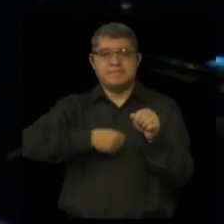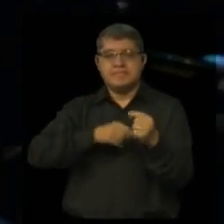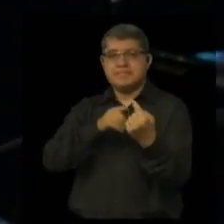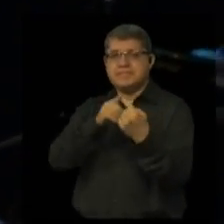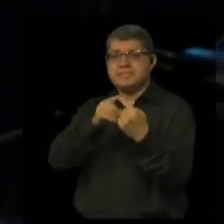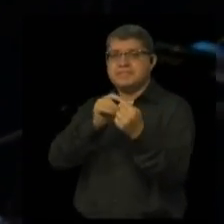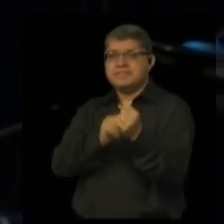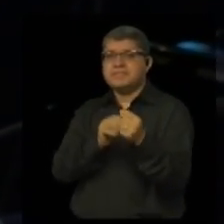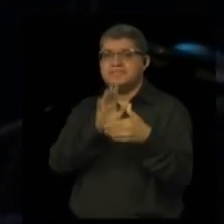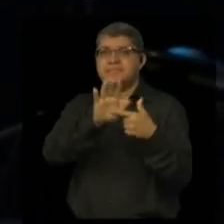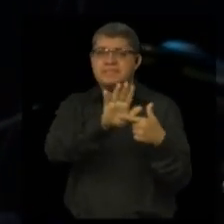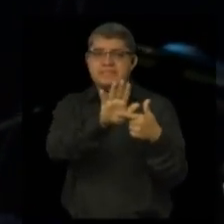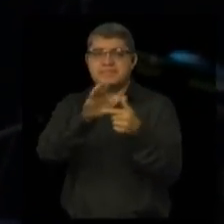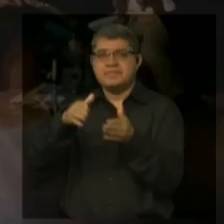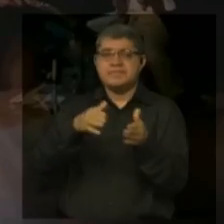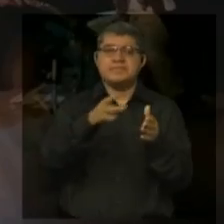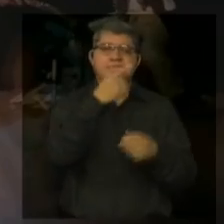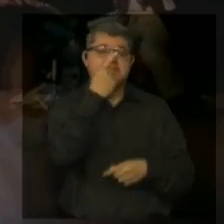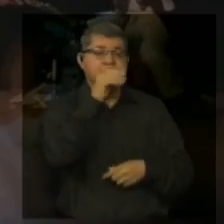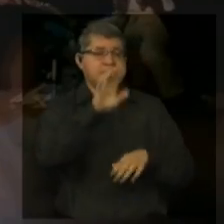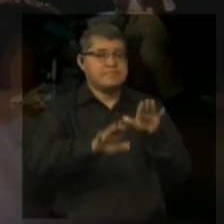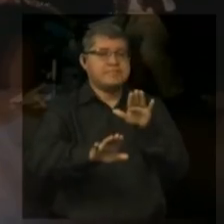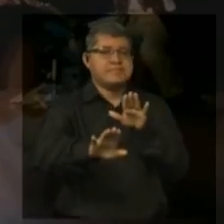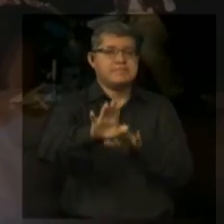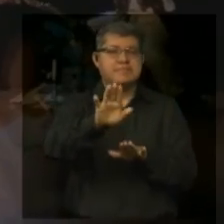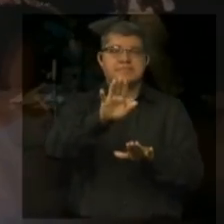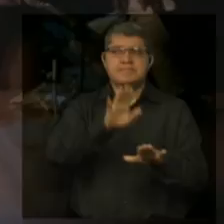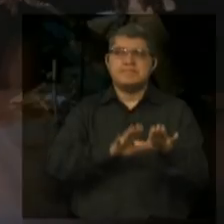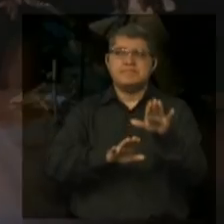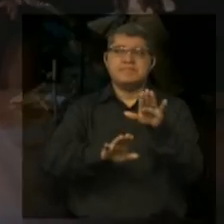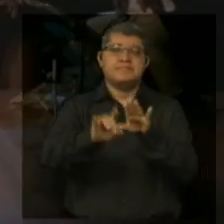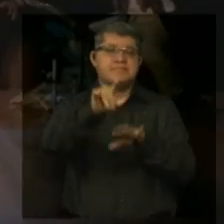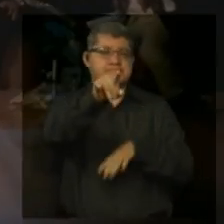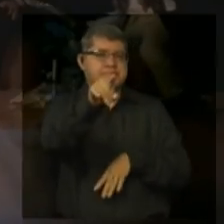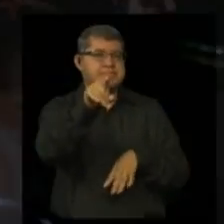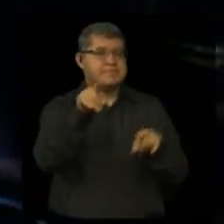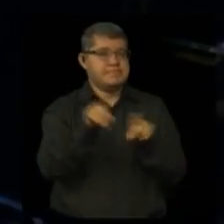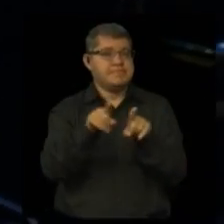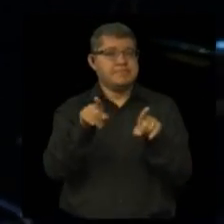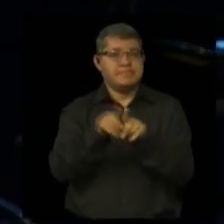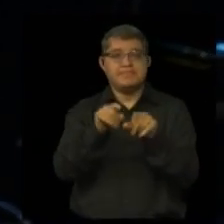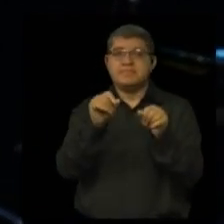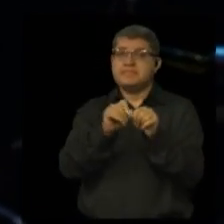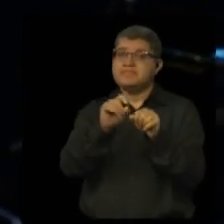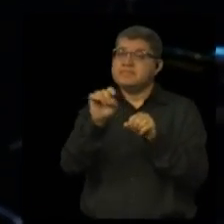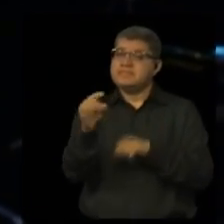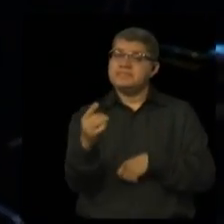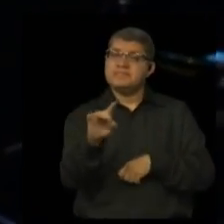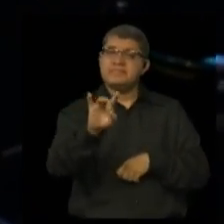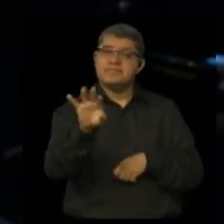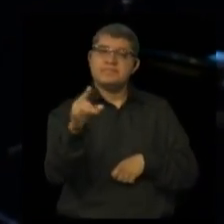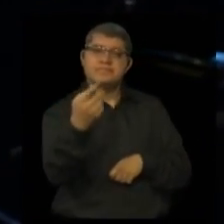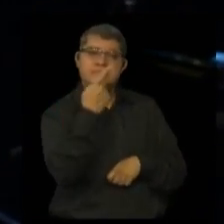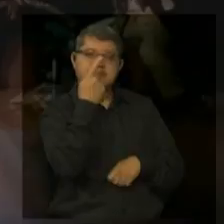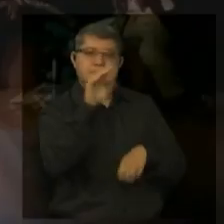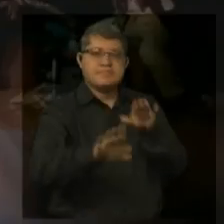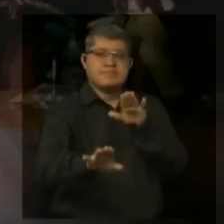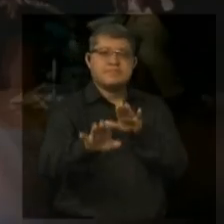indica a direção e diz: cuidado, você também está só. E